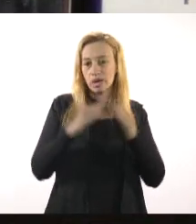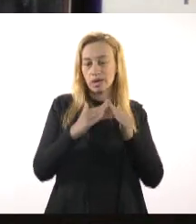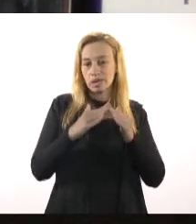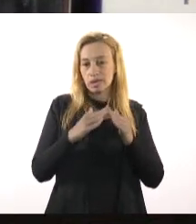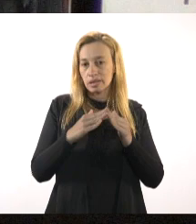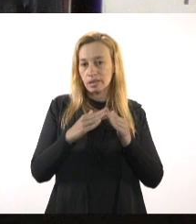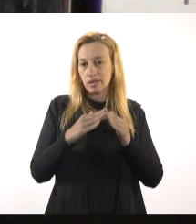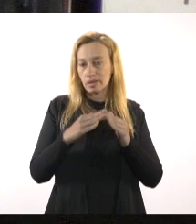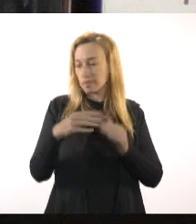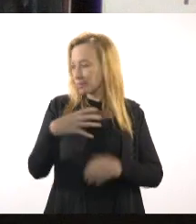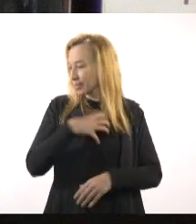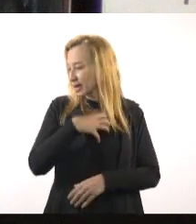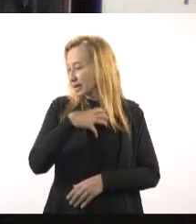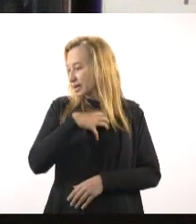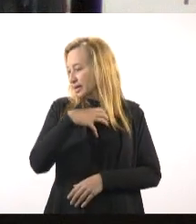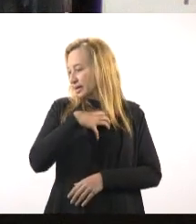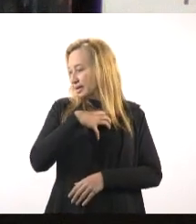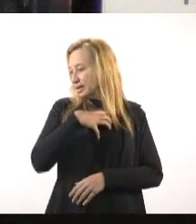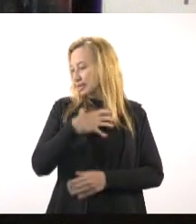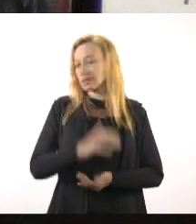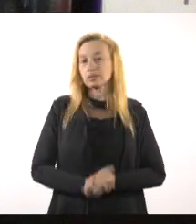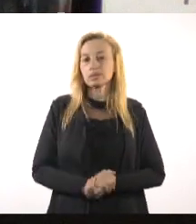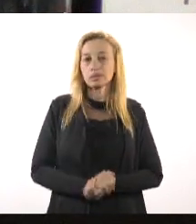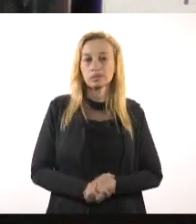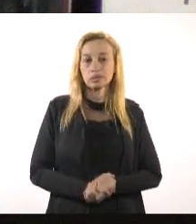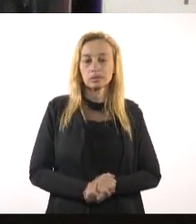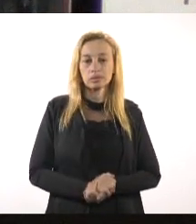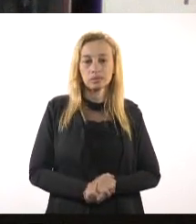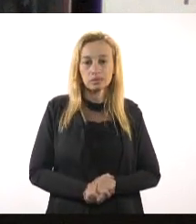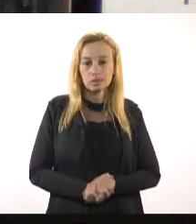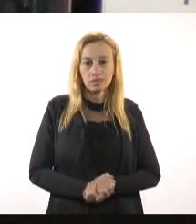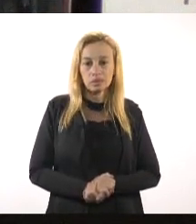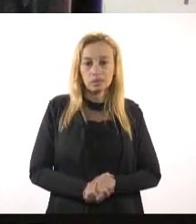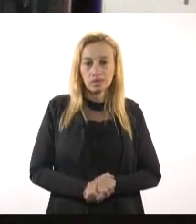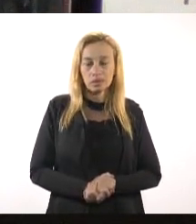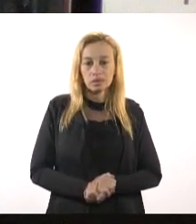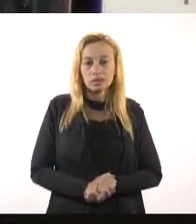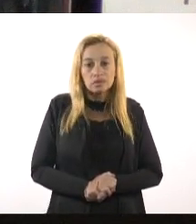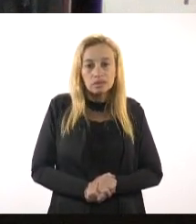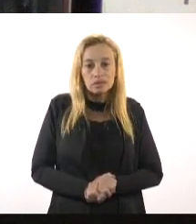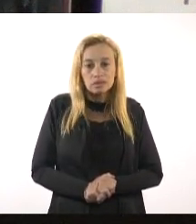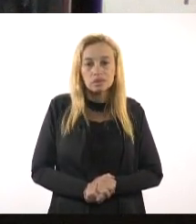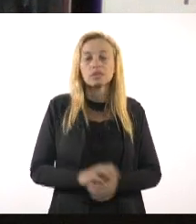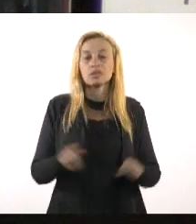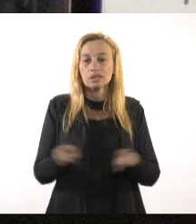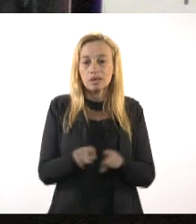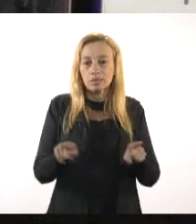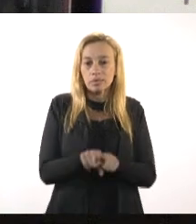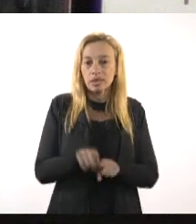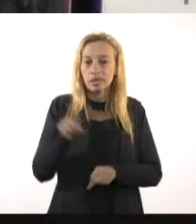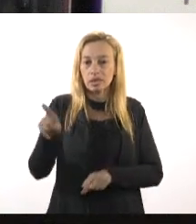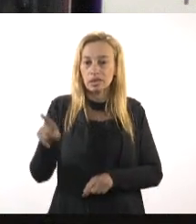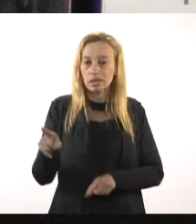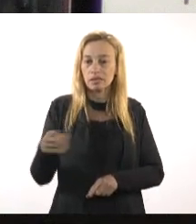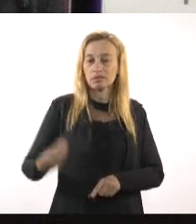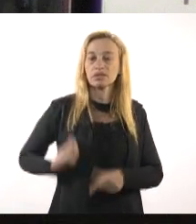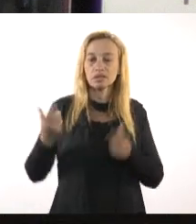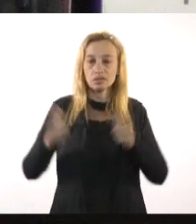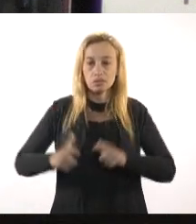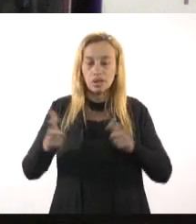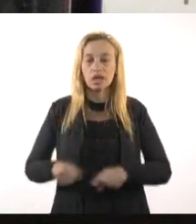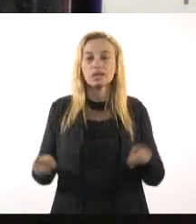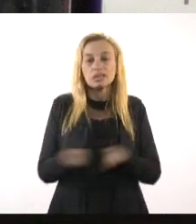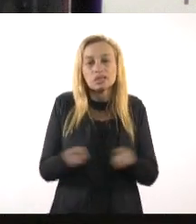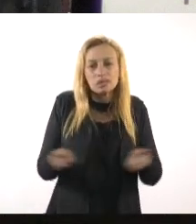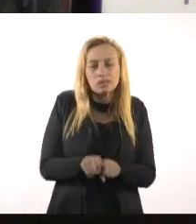menor da Arquidiocese. Meu pastor está aqui presente também, não é? De maneira que... Então, eu